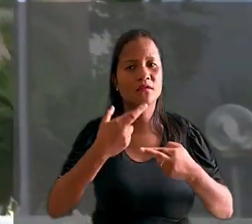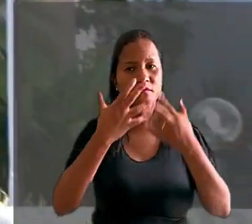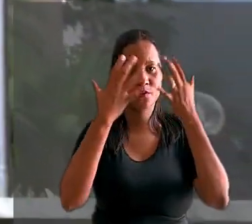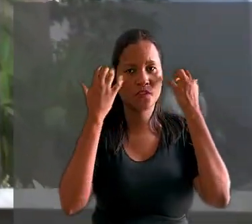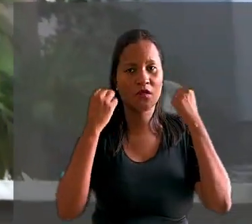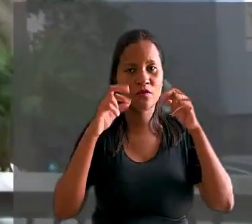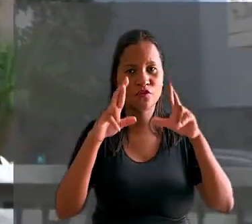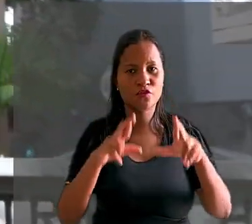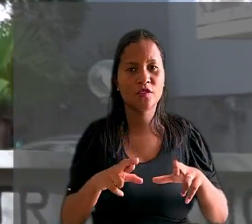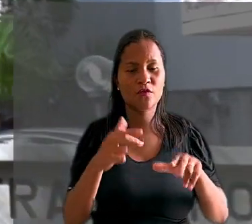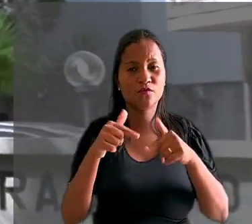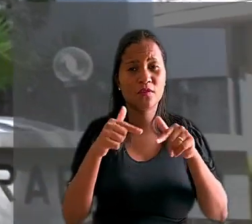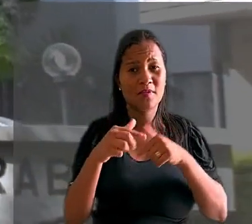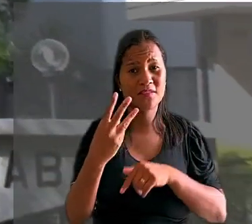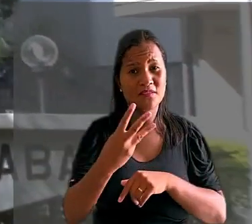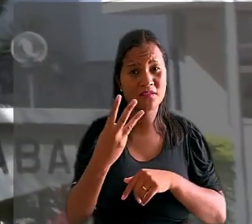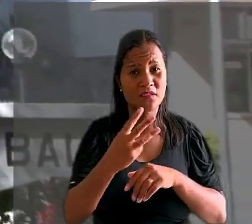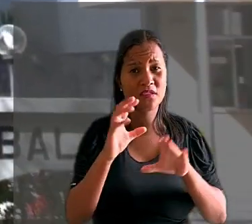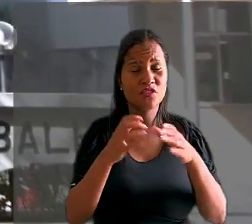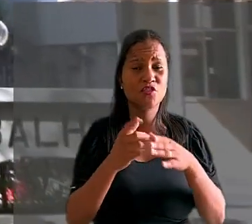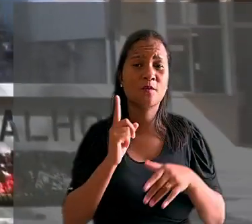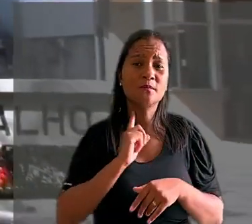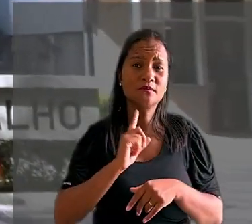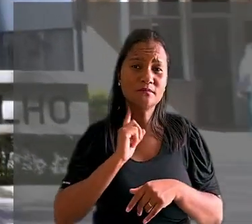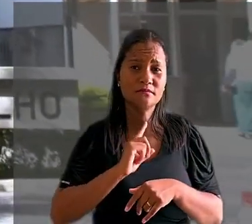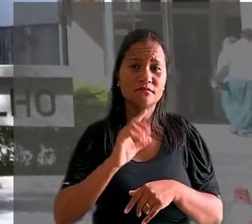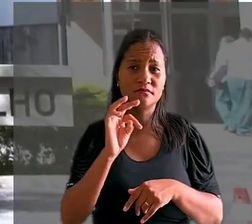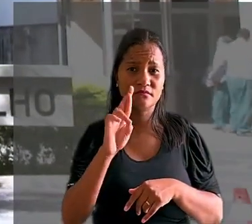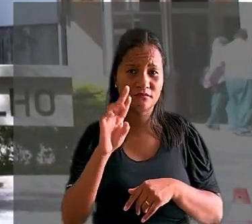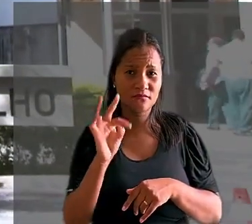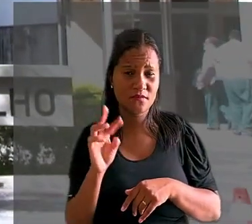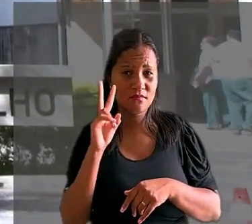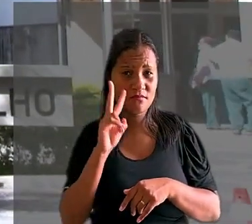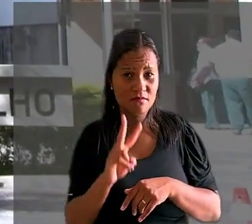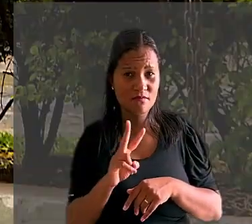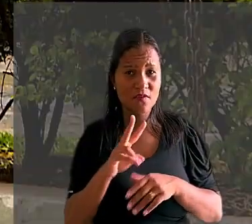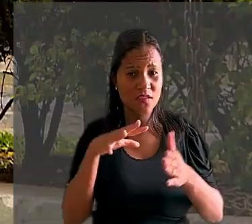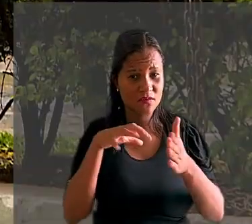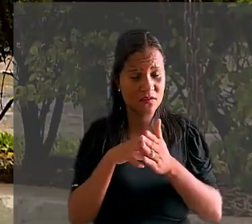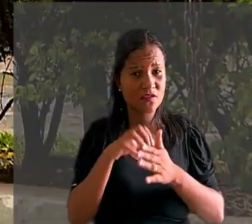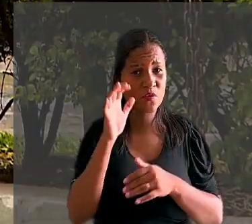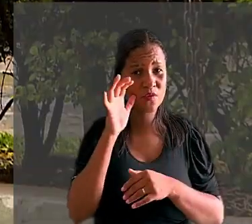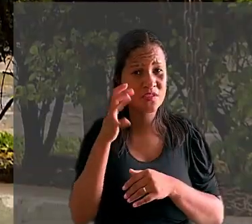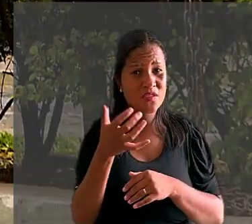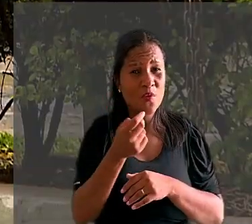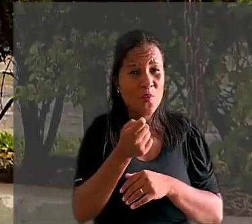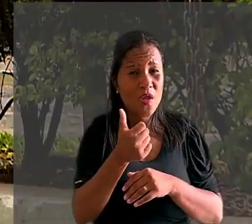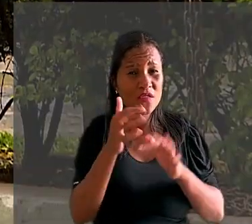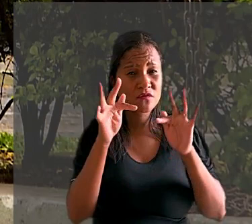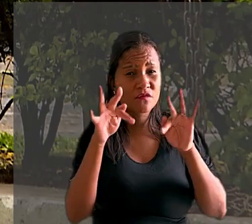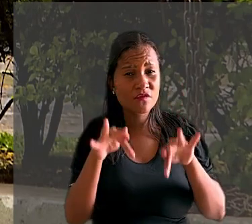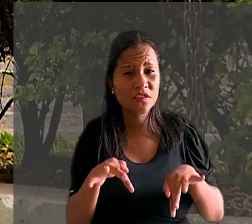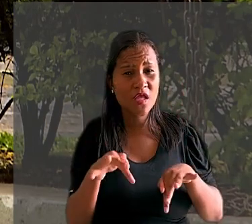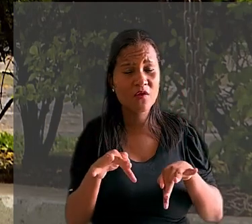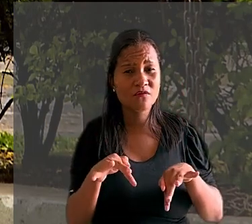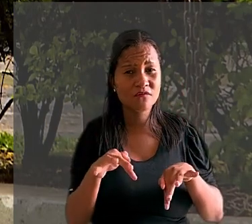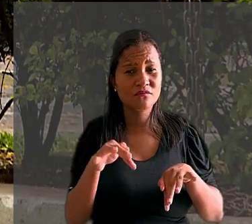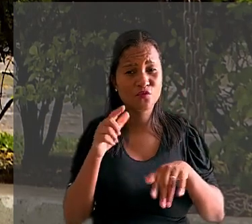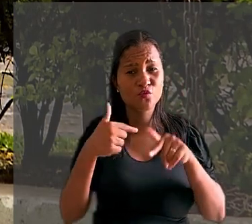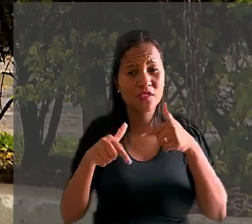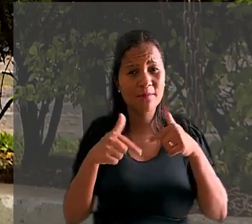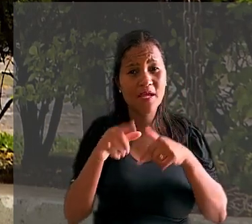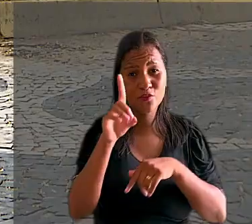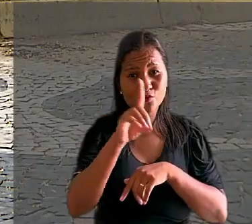pelo Tribunal Regional do Trabalho da Terceira Região em Minas Gerais. O TRT verificou que o acidente ocorreu quase ao final do expediente